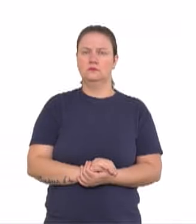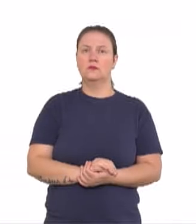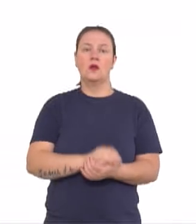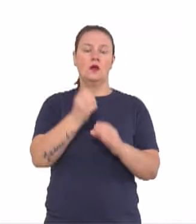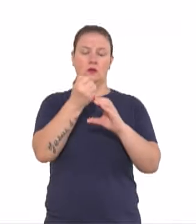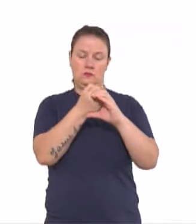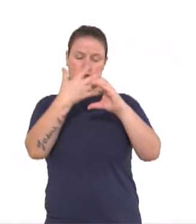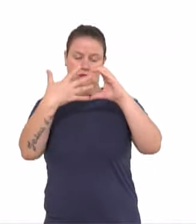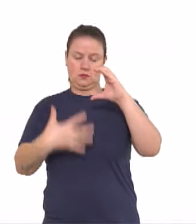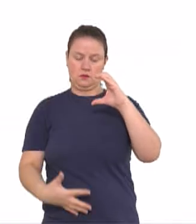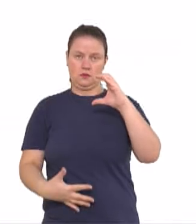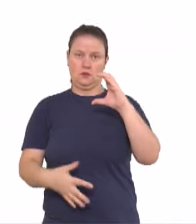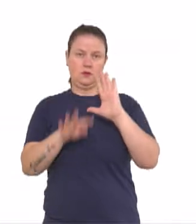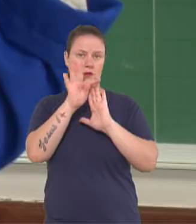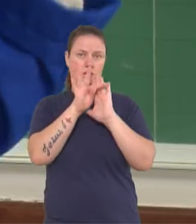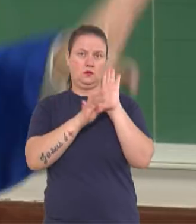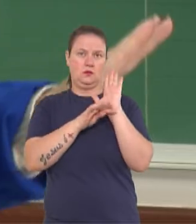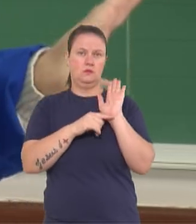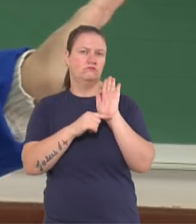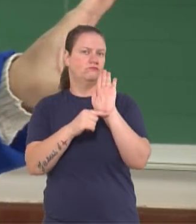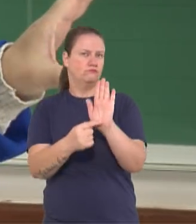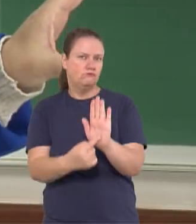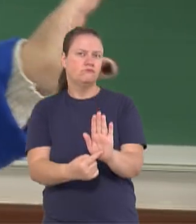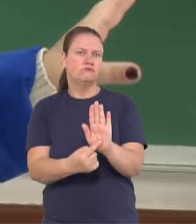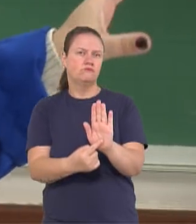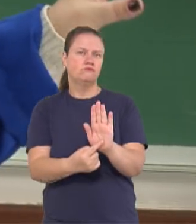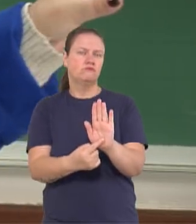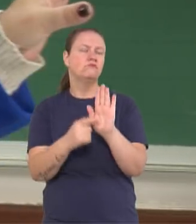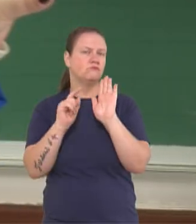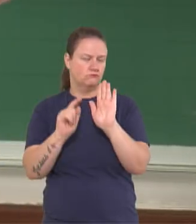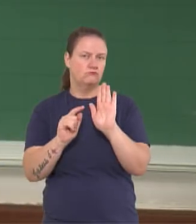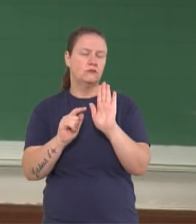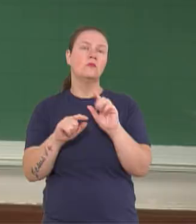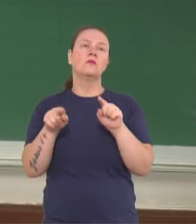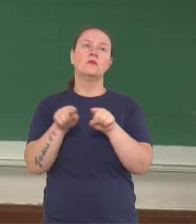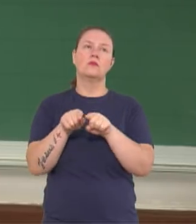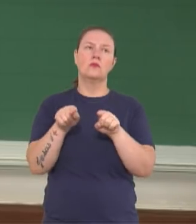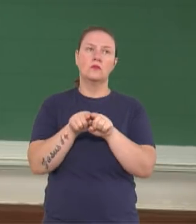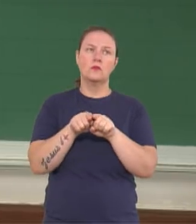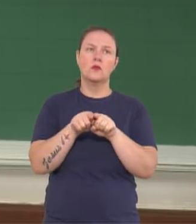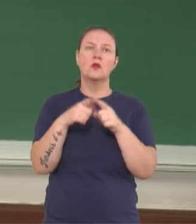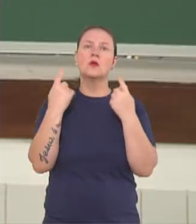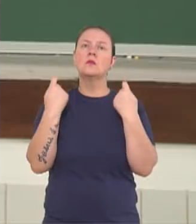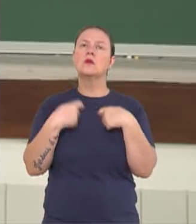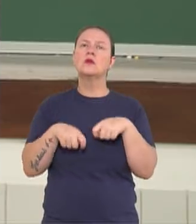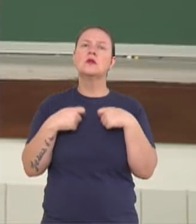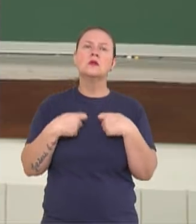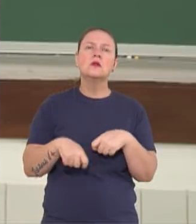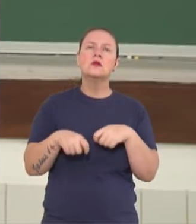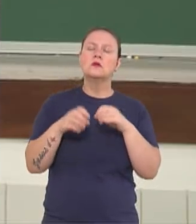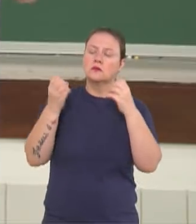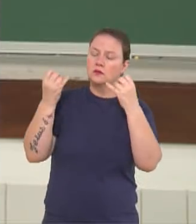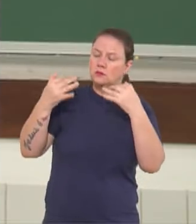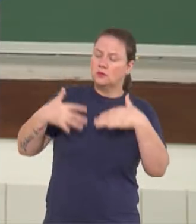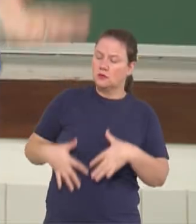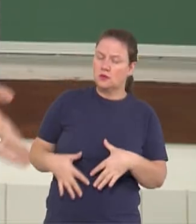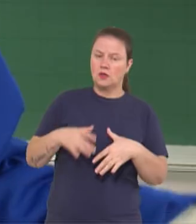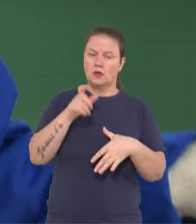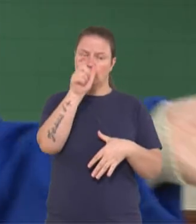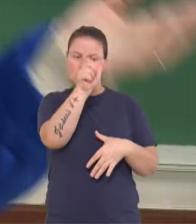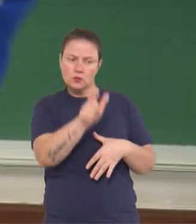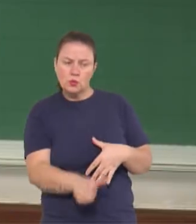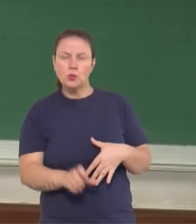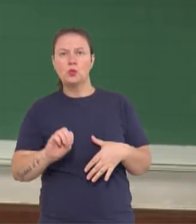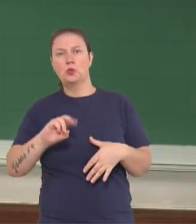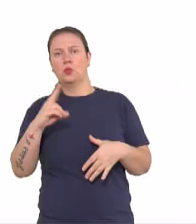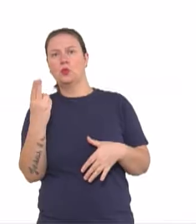que estar ali no texto para ser considerado notícia. Não só isso, né? A gente também tem que dar conta de contar para o leitor, para o ouvinte, para o